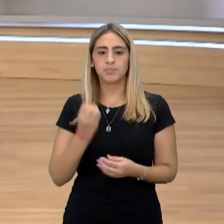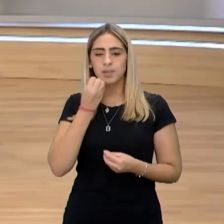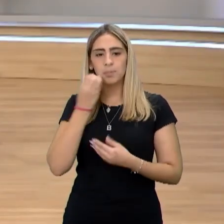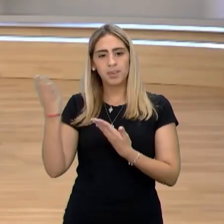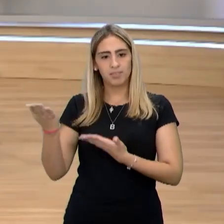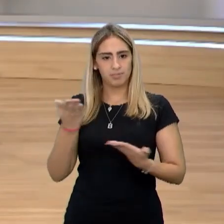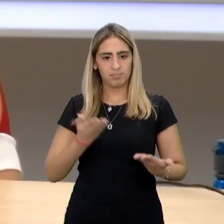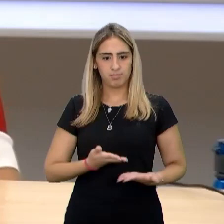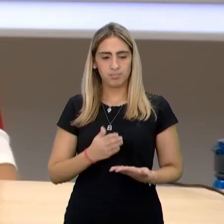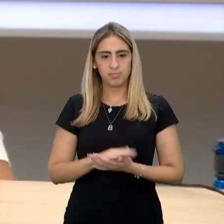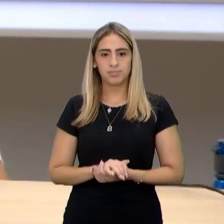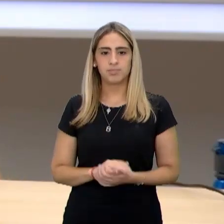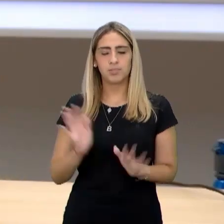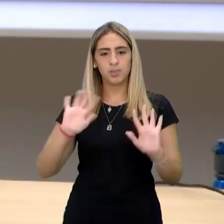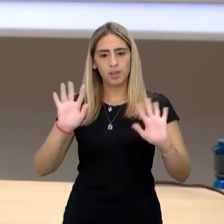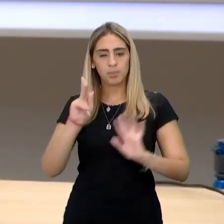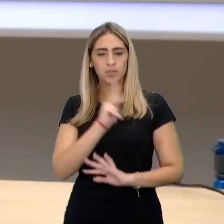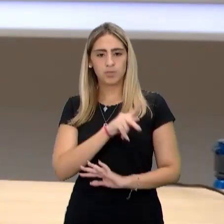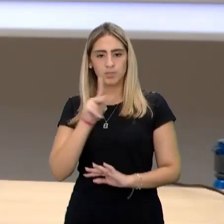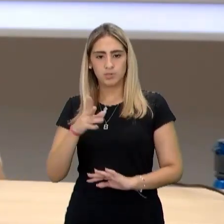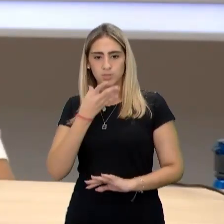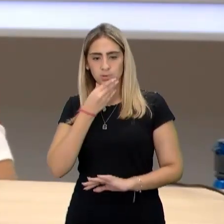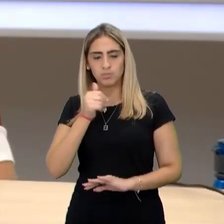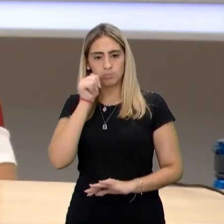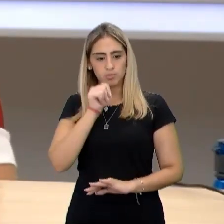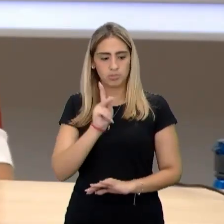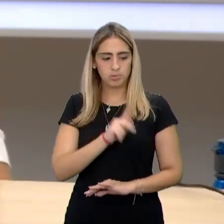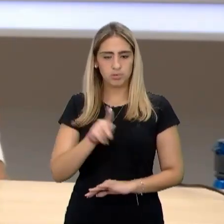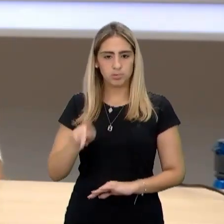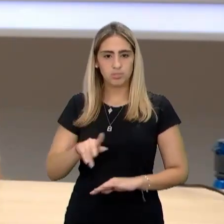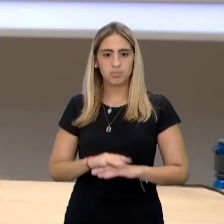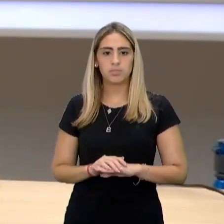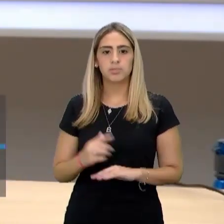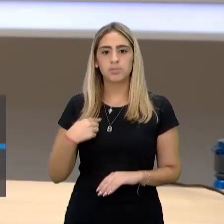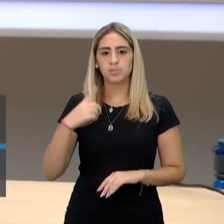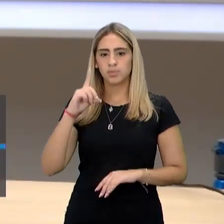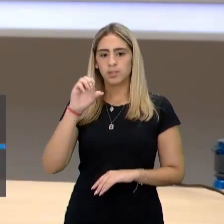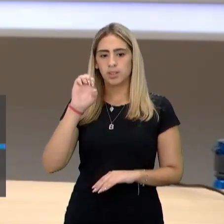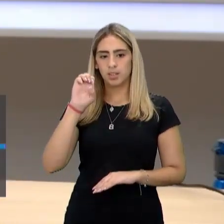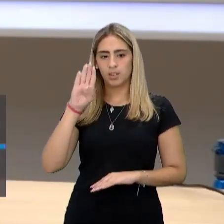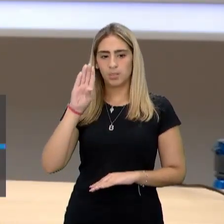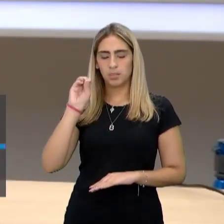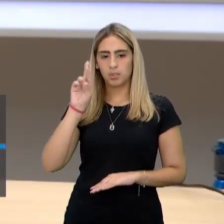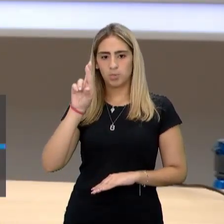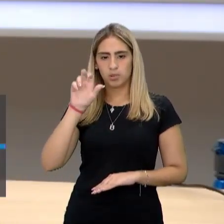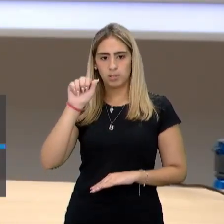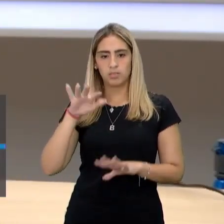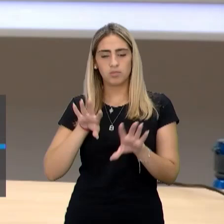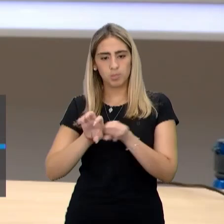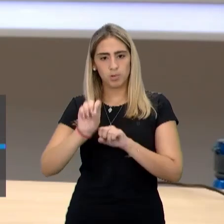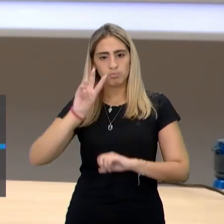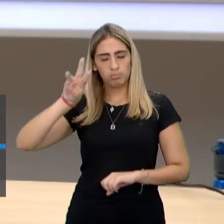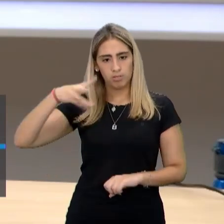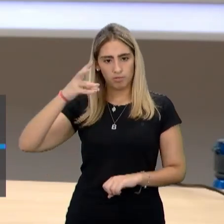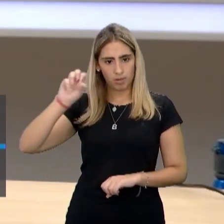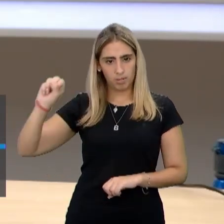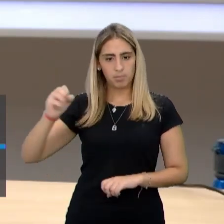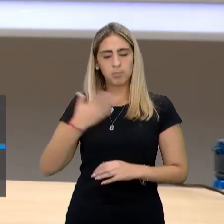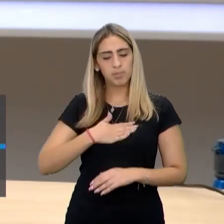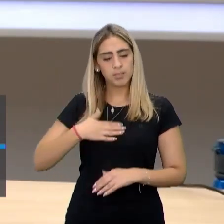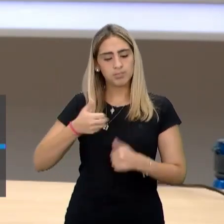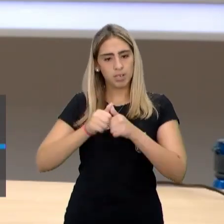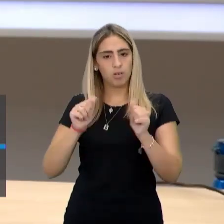Gi. Olá, professores e professoras, tudo bem? Eu sou Débora Spirandelli, formadora EFAP. É um prazer estar com